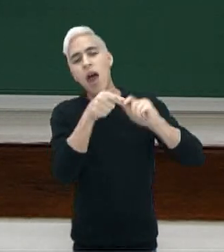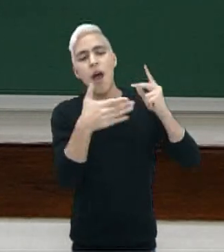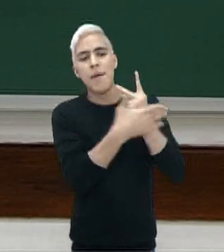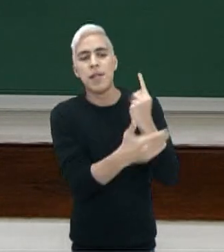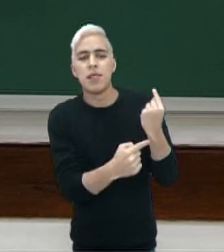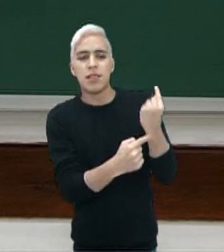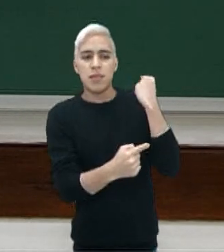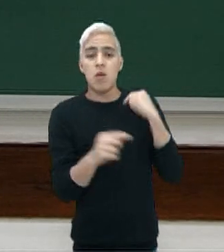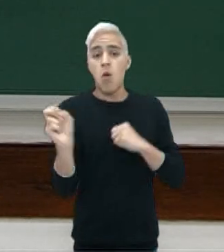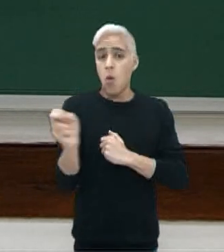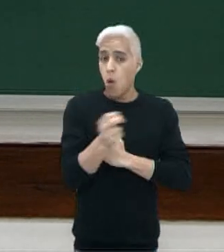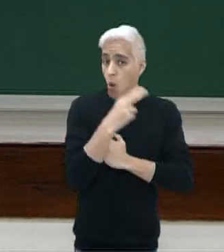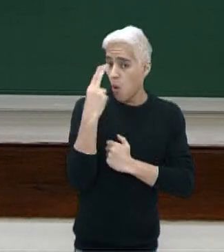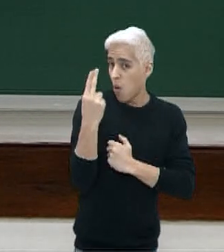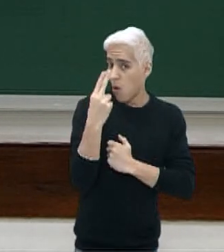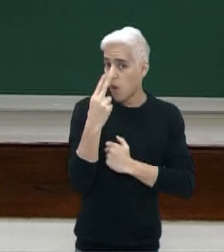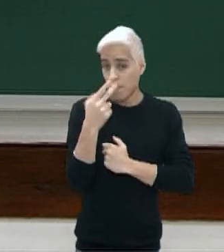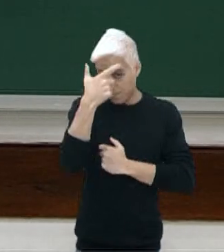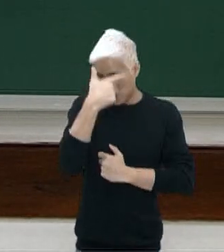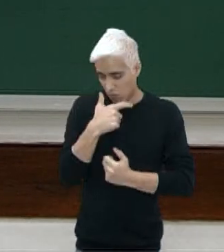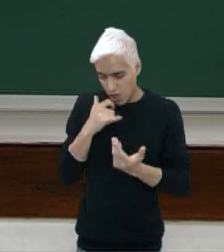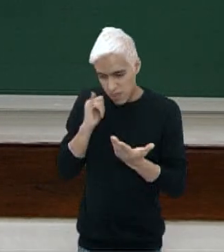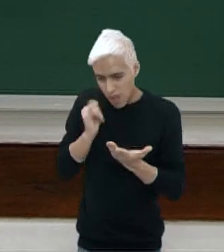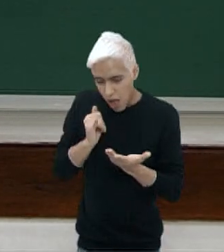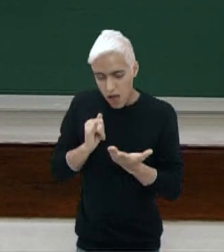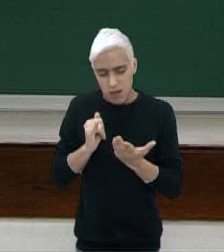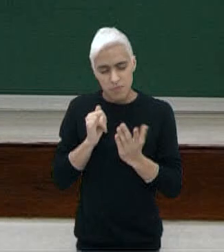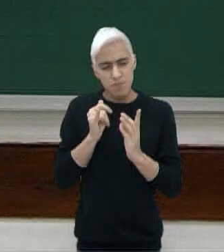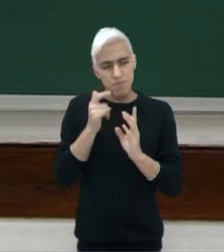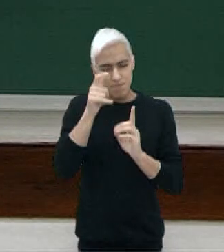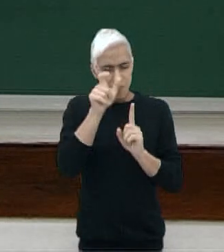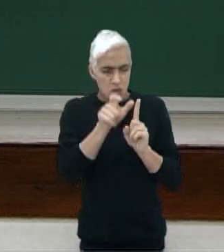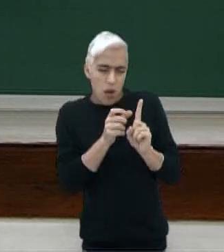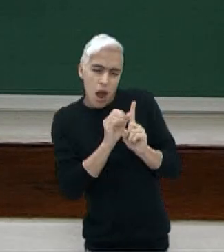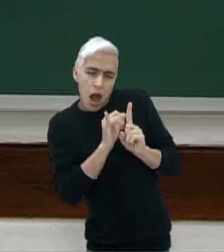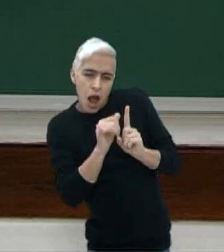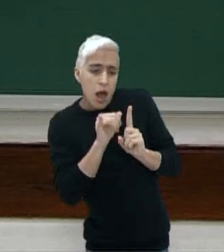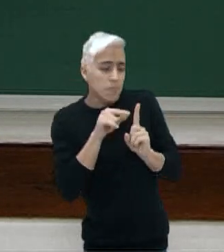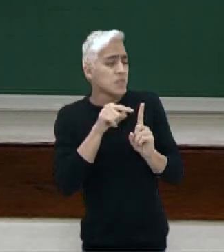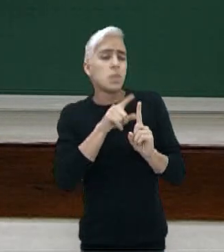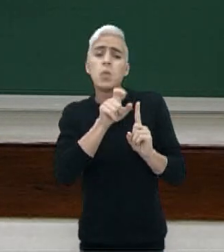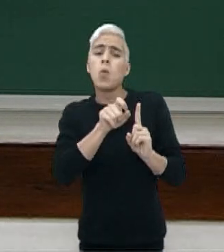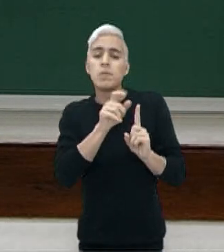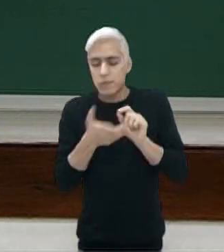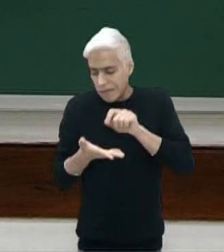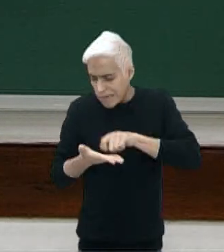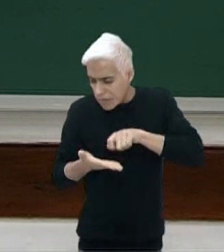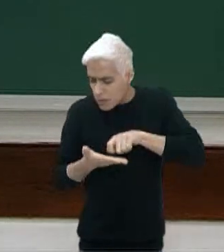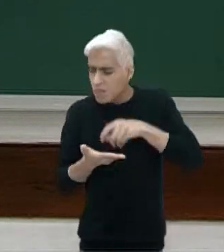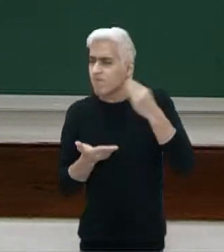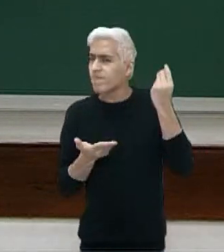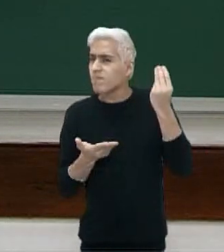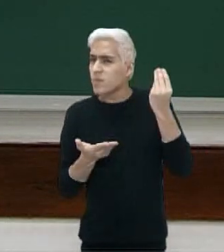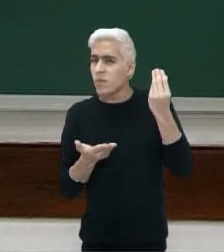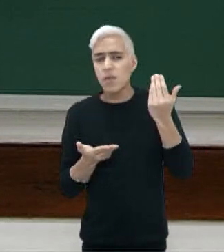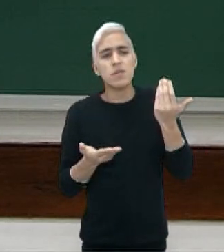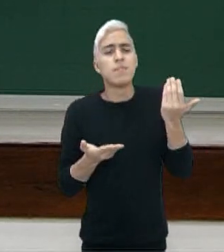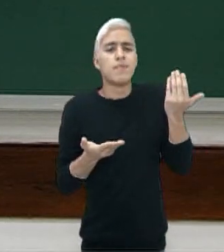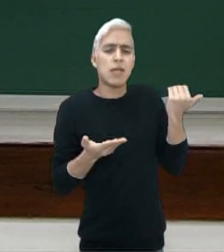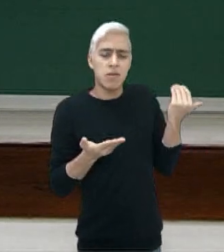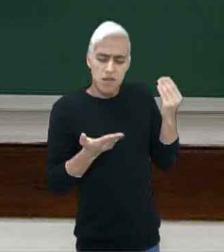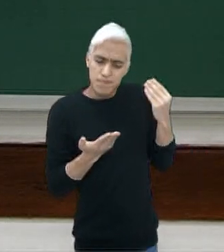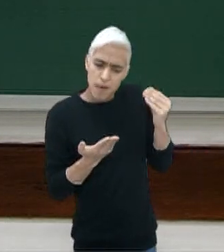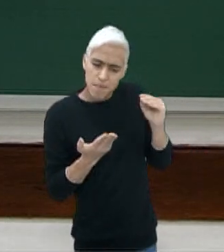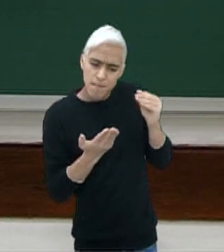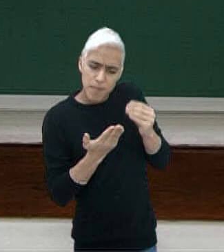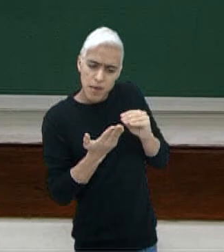aconteceu, ou o narrador ou o relator, ele coloca no pretérito mesmo,